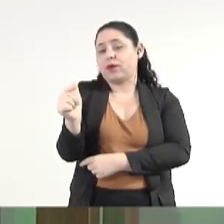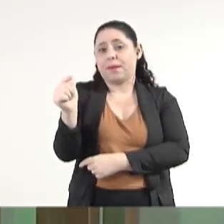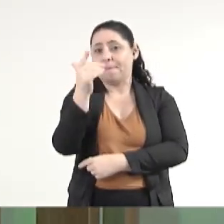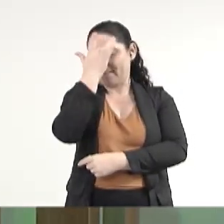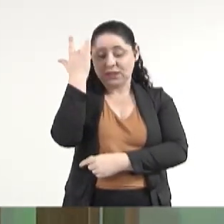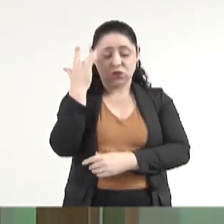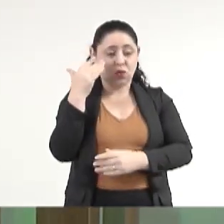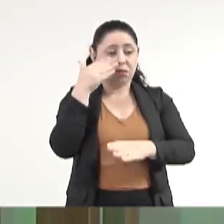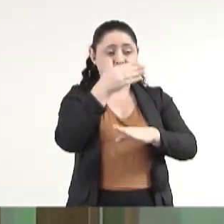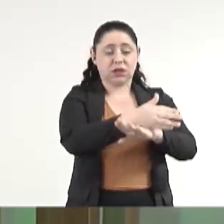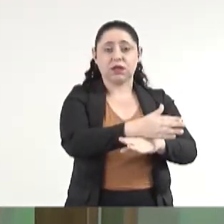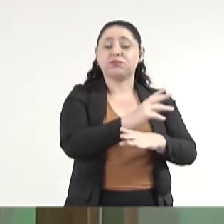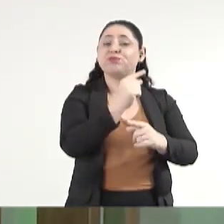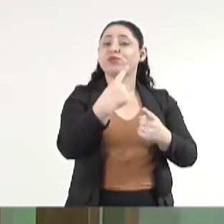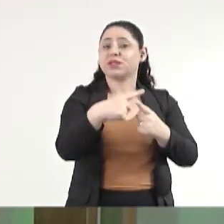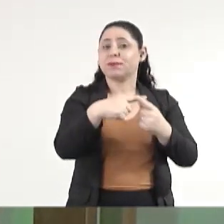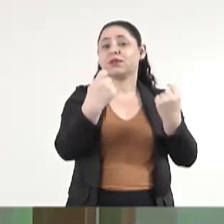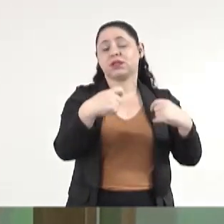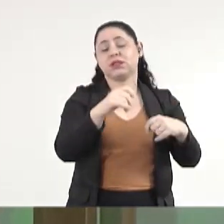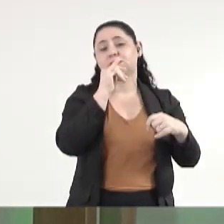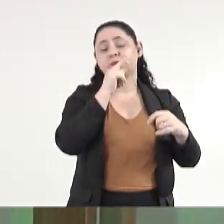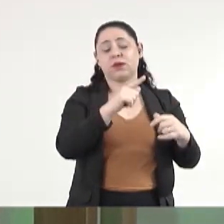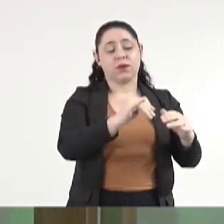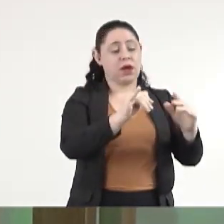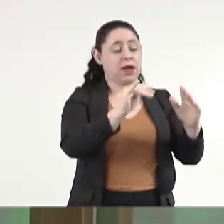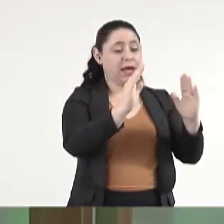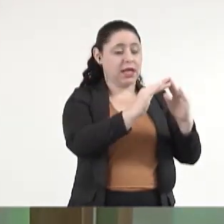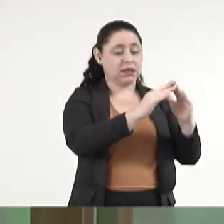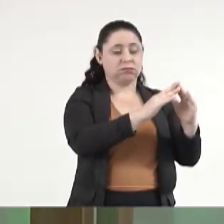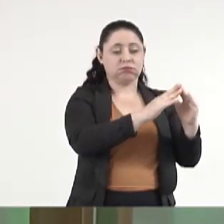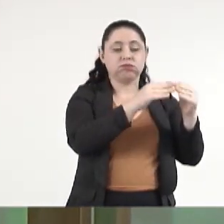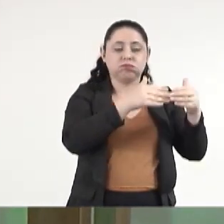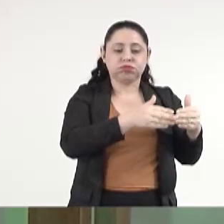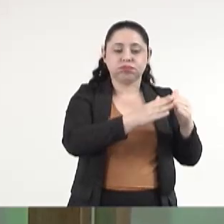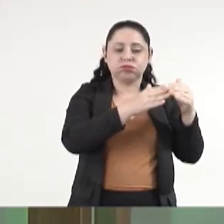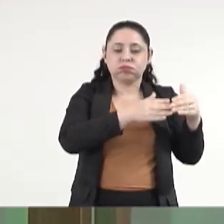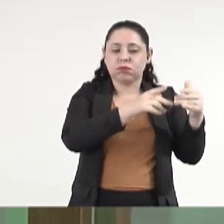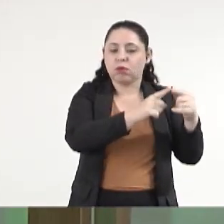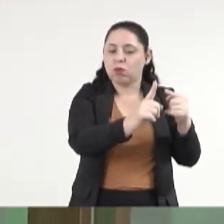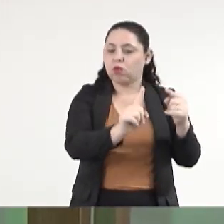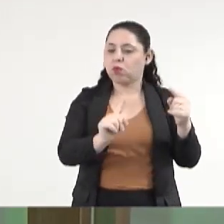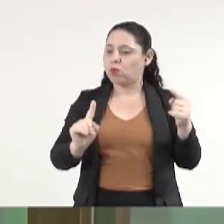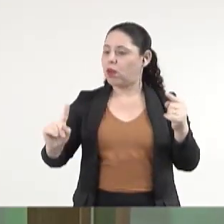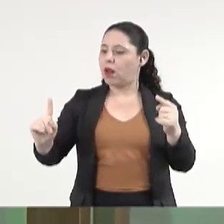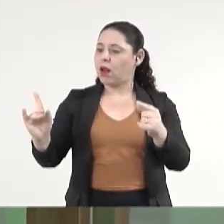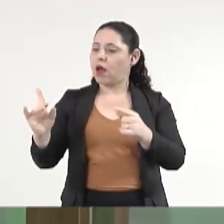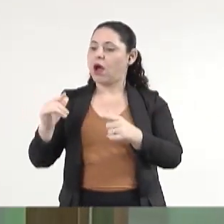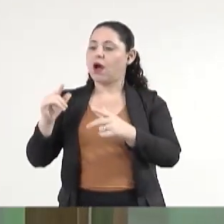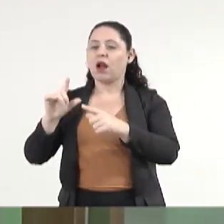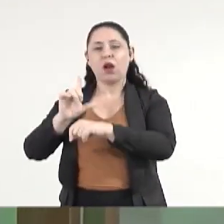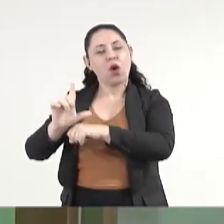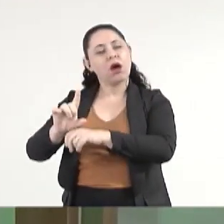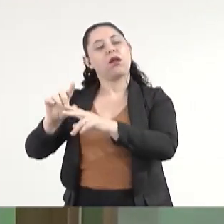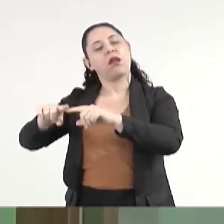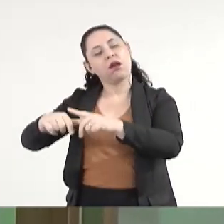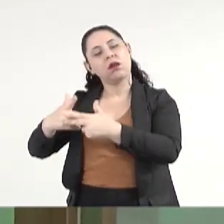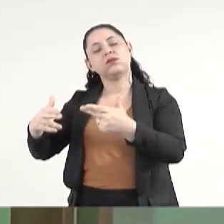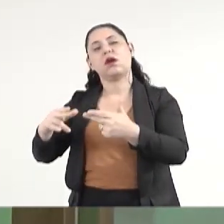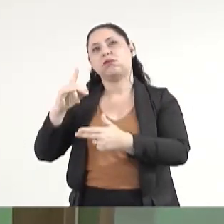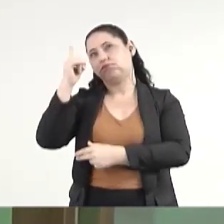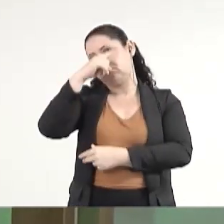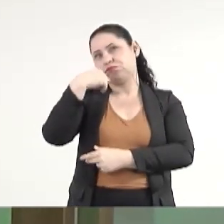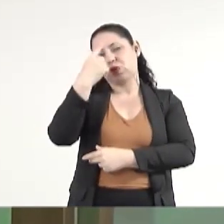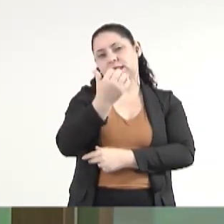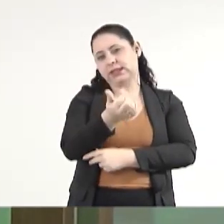Né? Essas pessoas, para elas poderem se locomover das suas casas até a cidade, elas precisam andar de barco. Esses barcos demoram muitas horas,